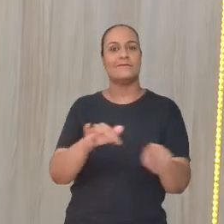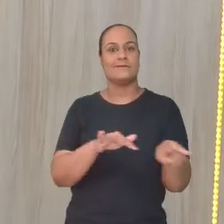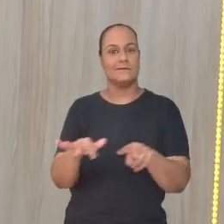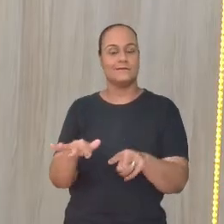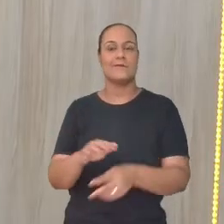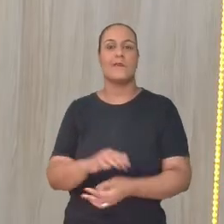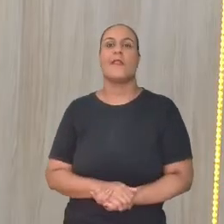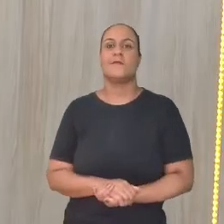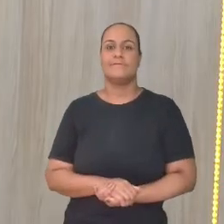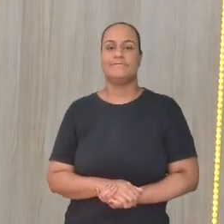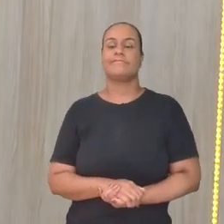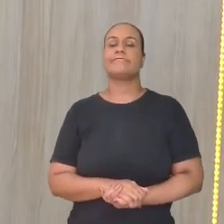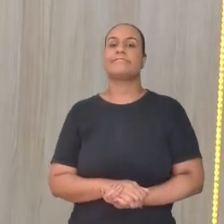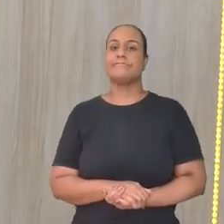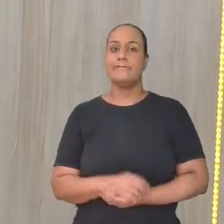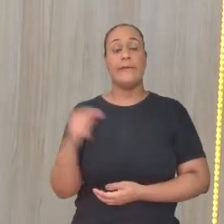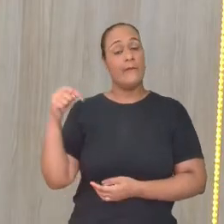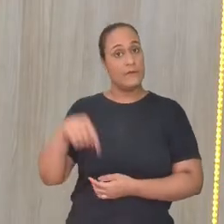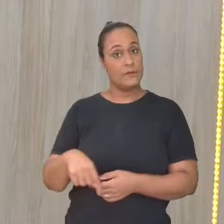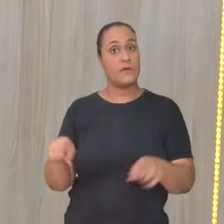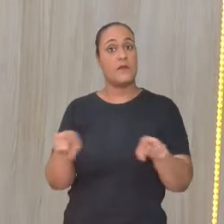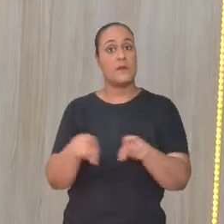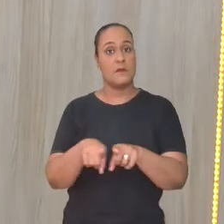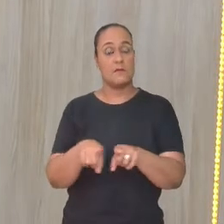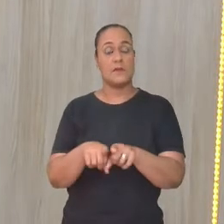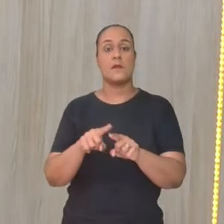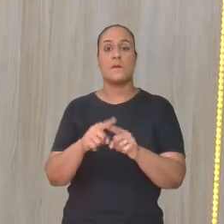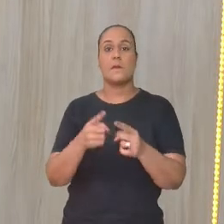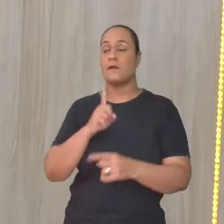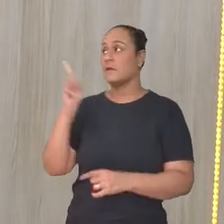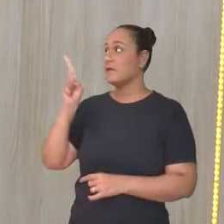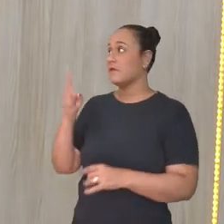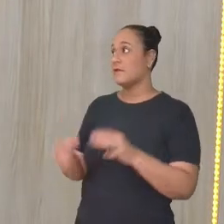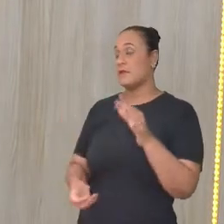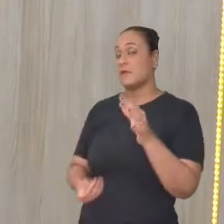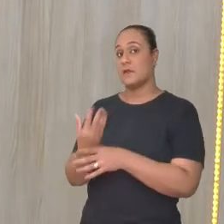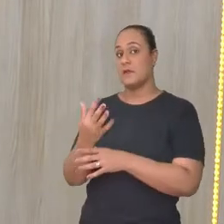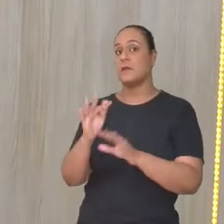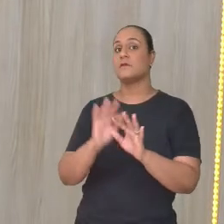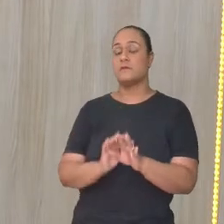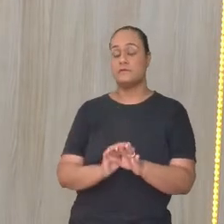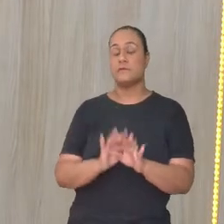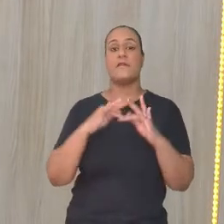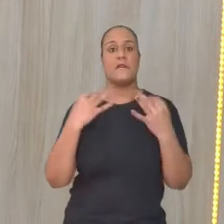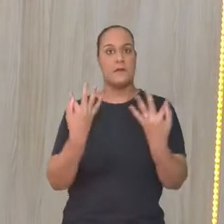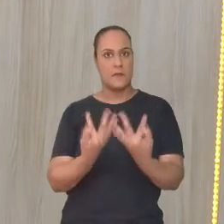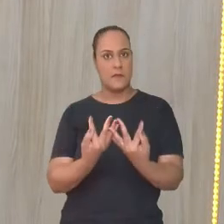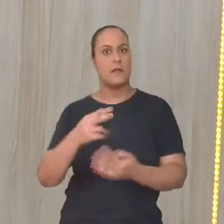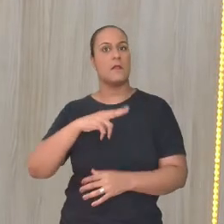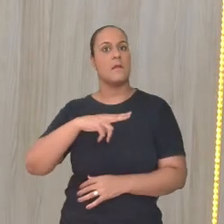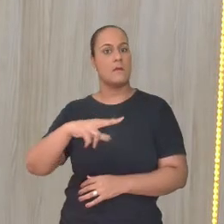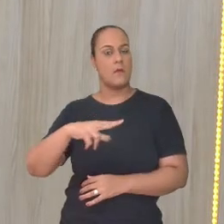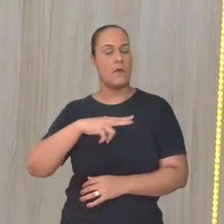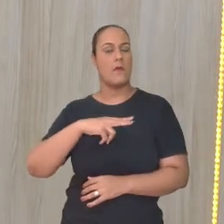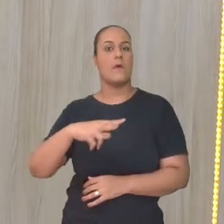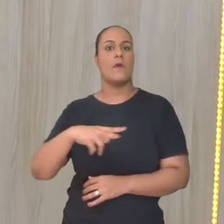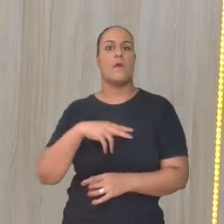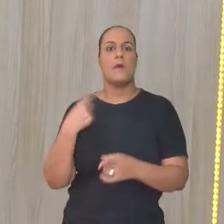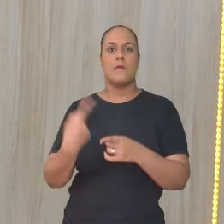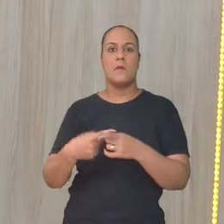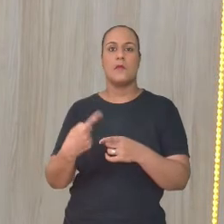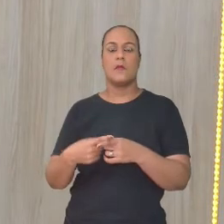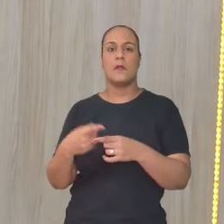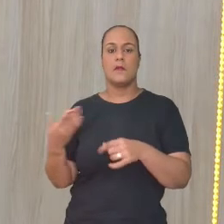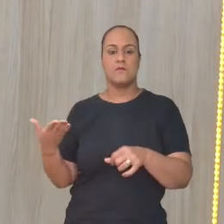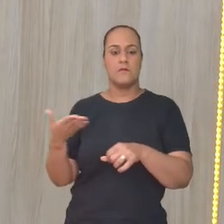né? Essa daí foi uma ideia, uma criação dessa galera que chegou, né? Porque eles se